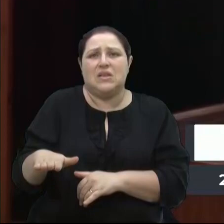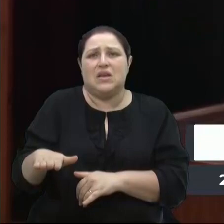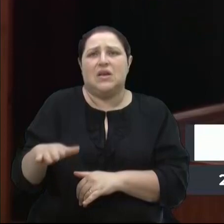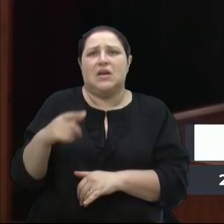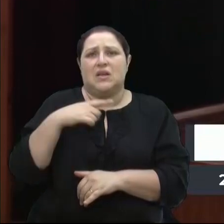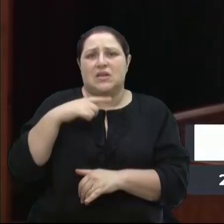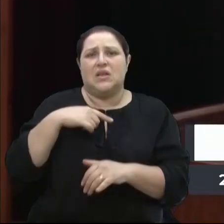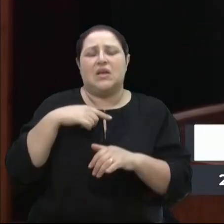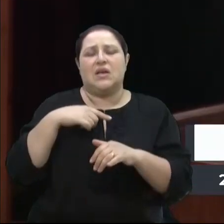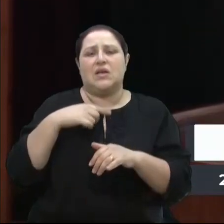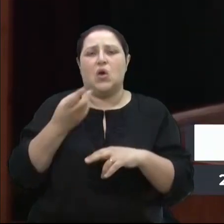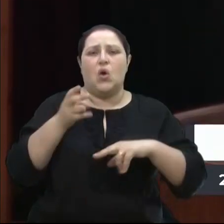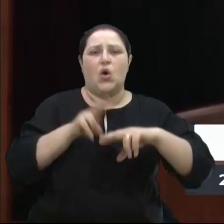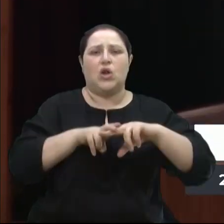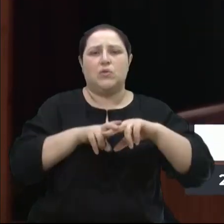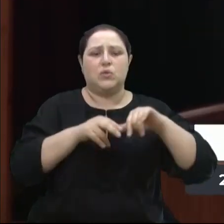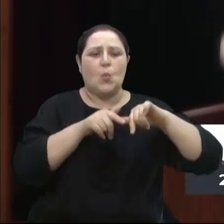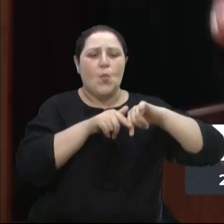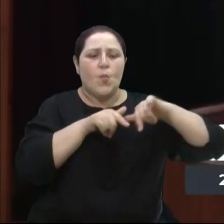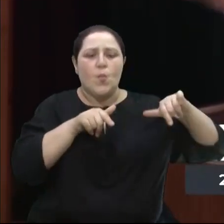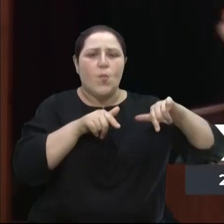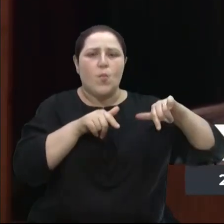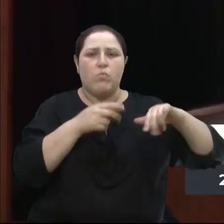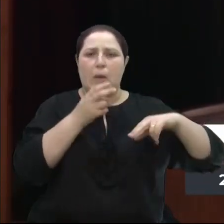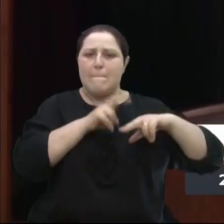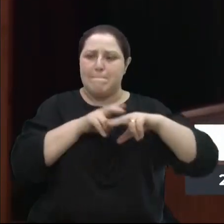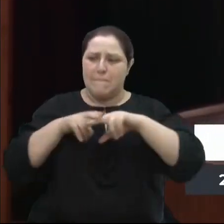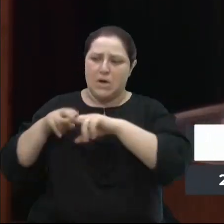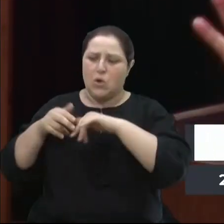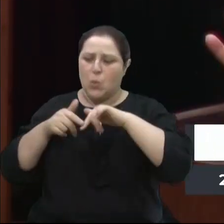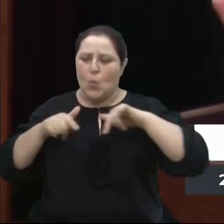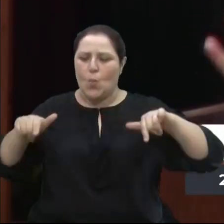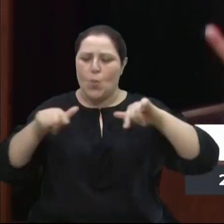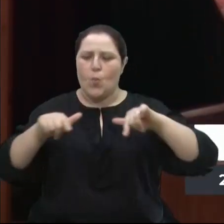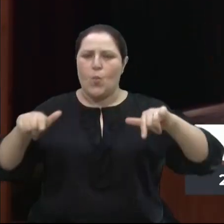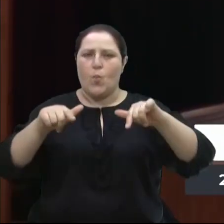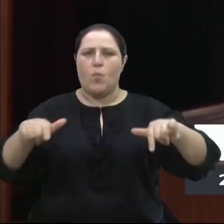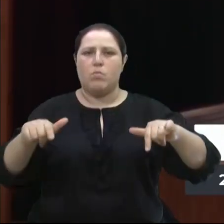locais vazios dentro do ônibus, com bancos vazios, mas não